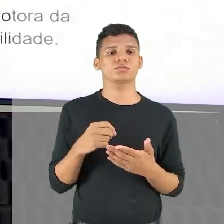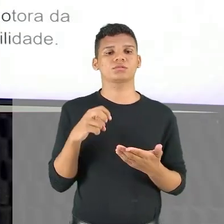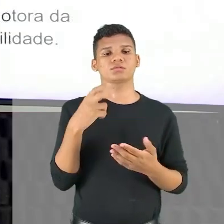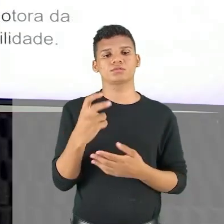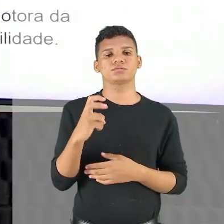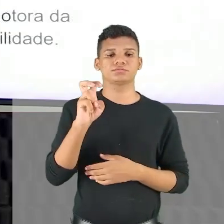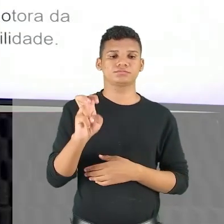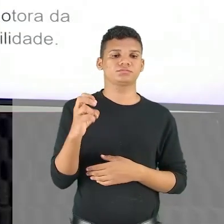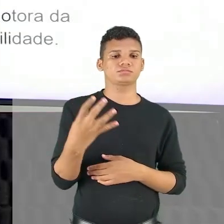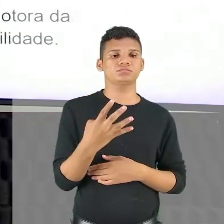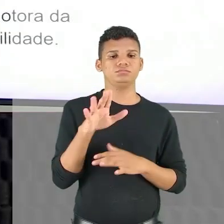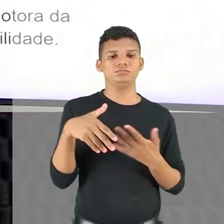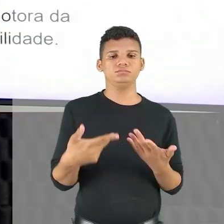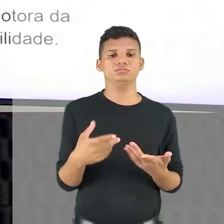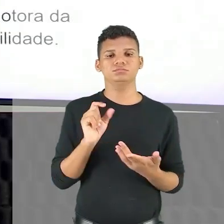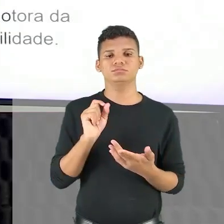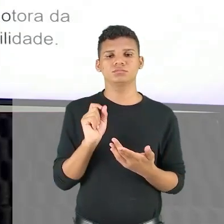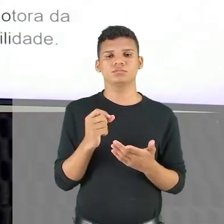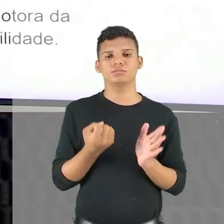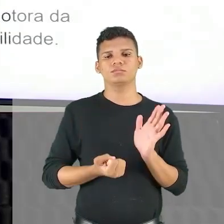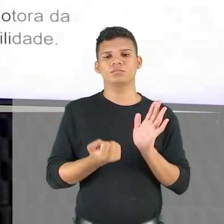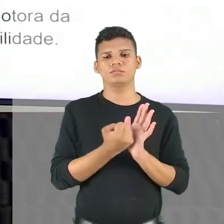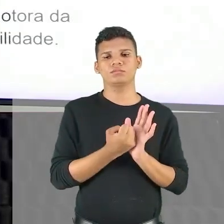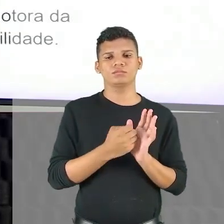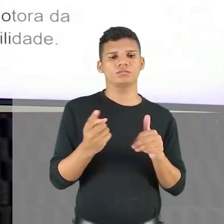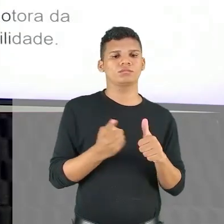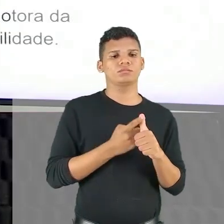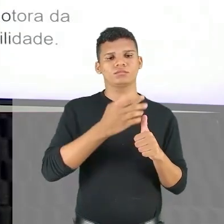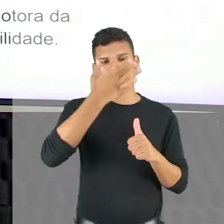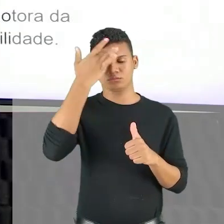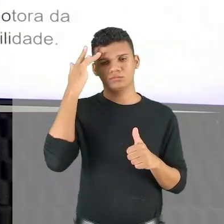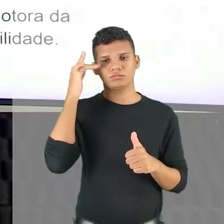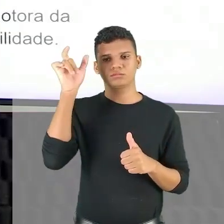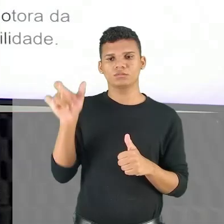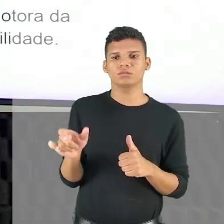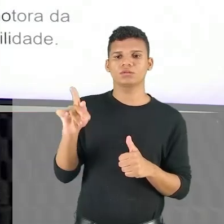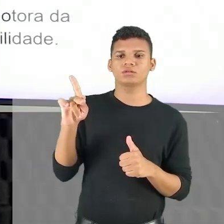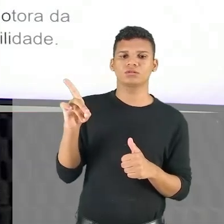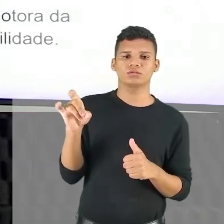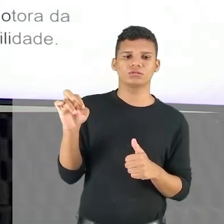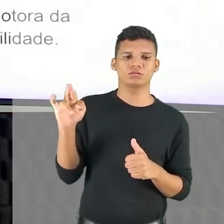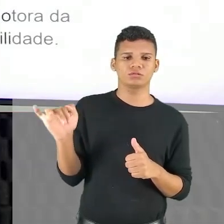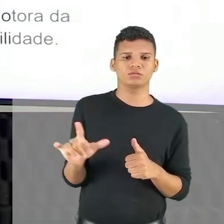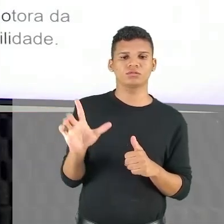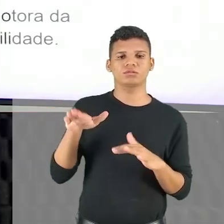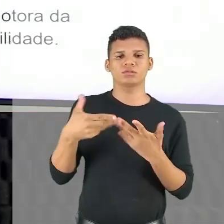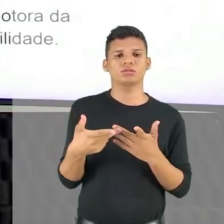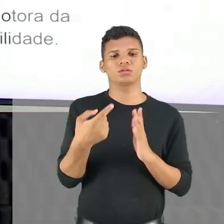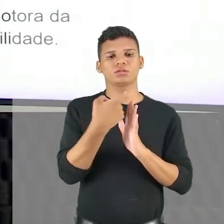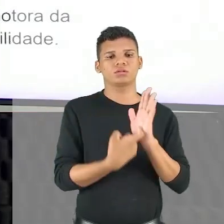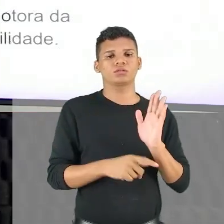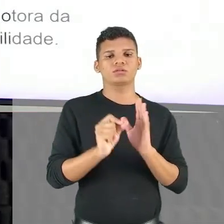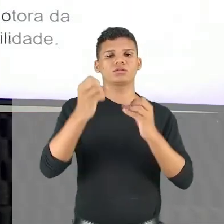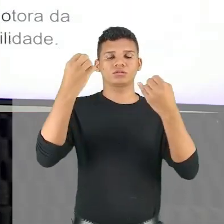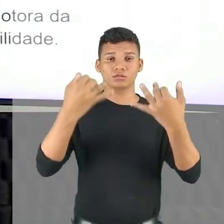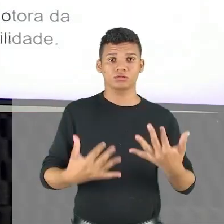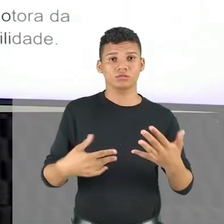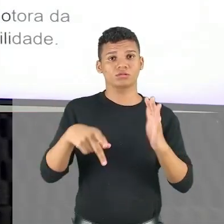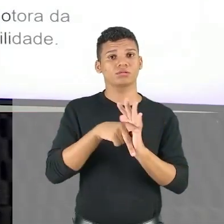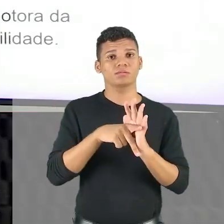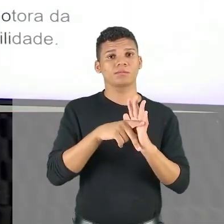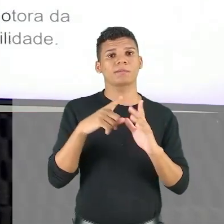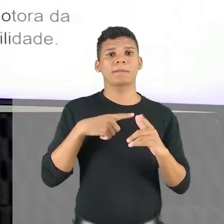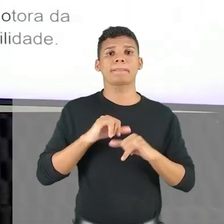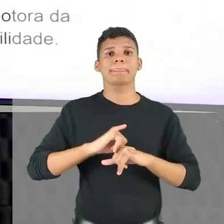pede aí. As marcas da primeira pessoa do plural no texto da campanha de amamentação têm